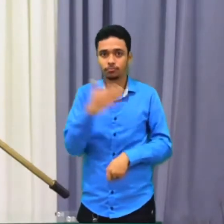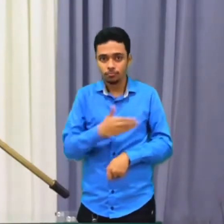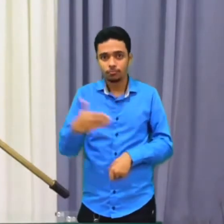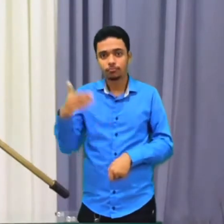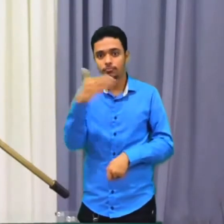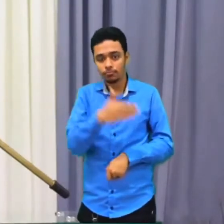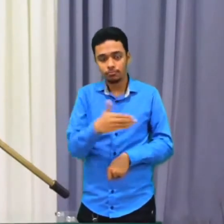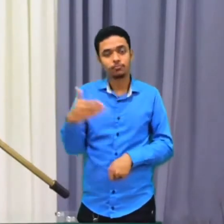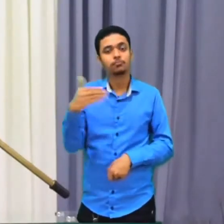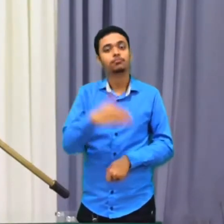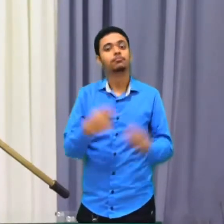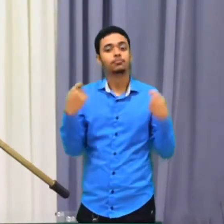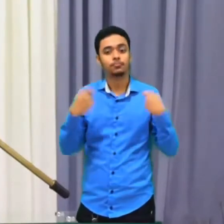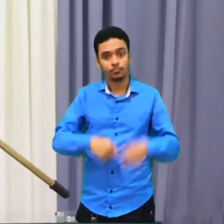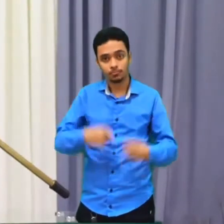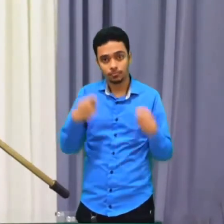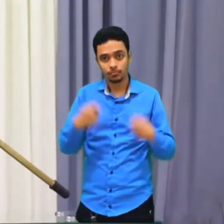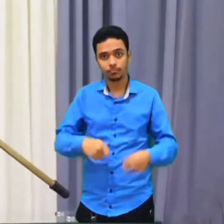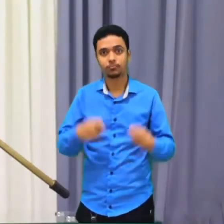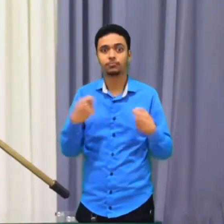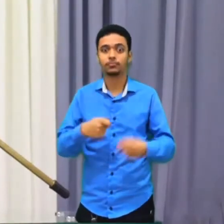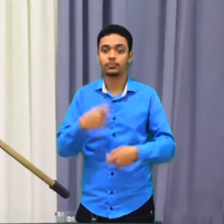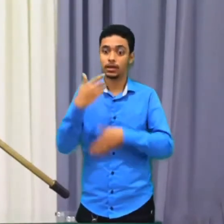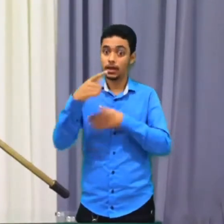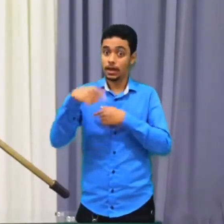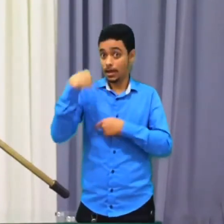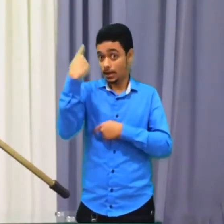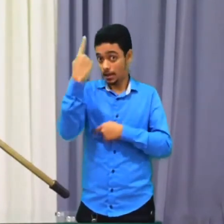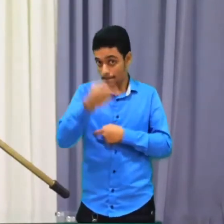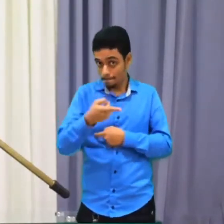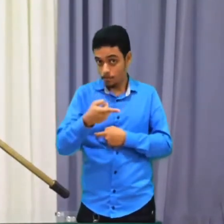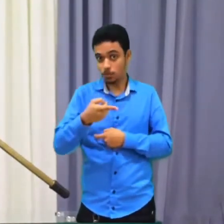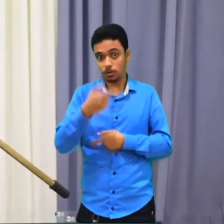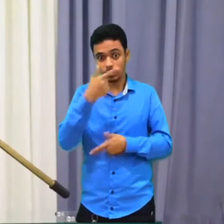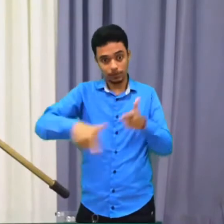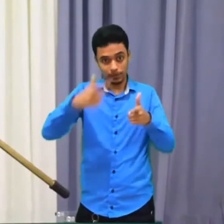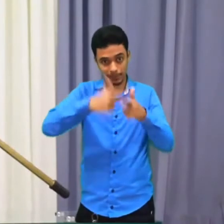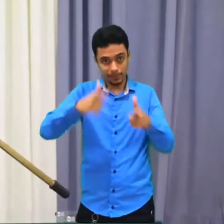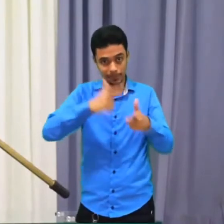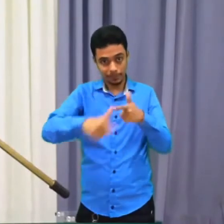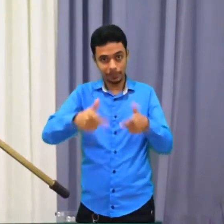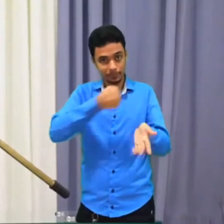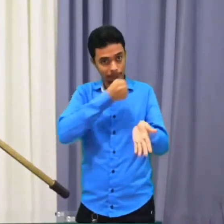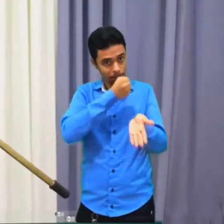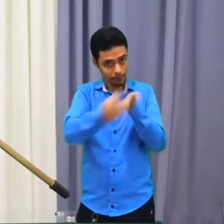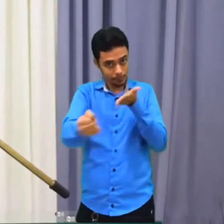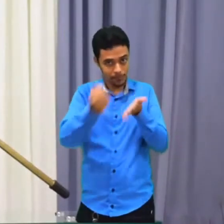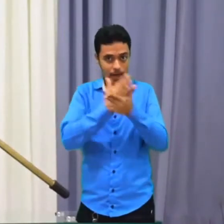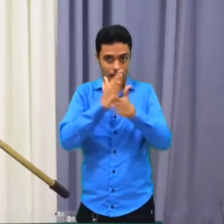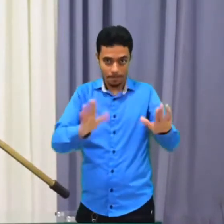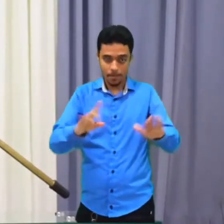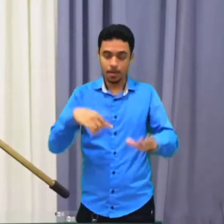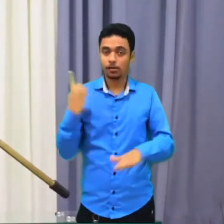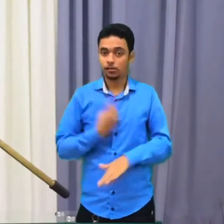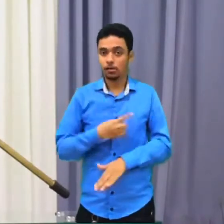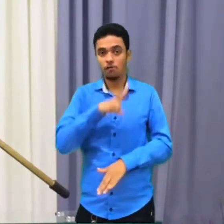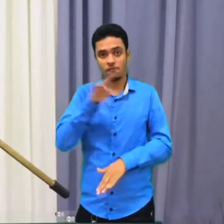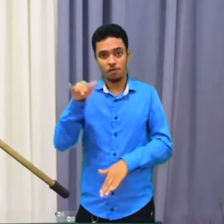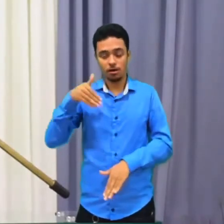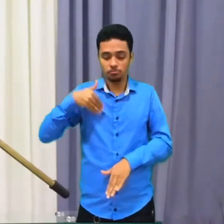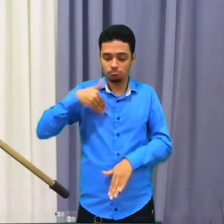se congregar. Quando esta fase passar, quando estes problemas passarem, nós vamos